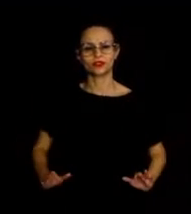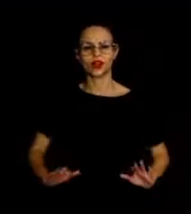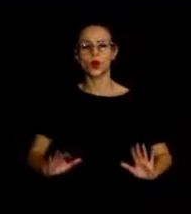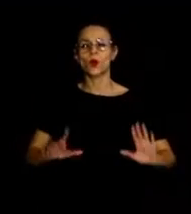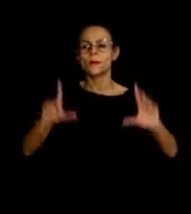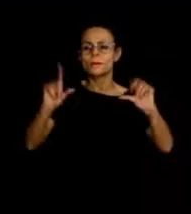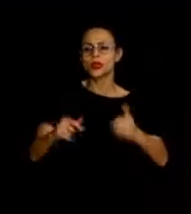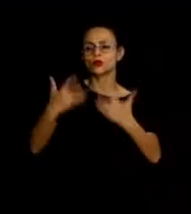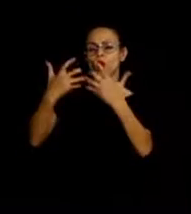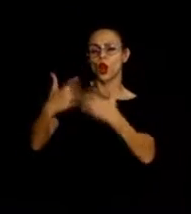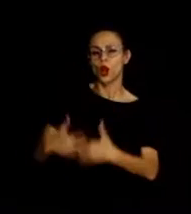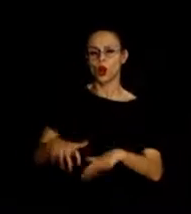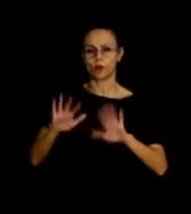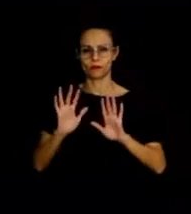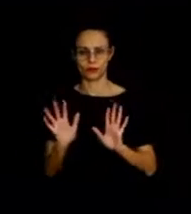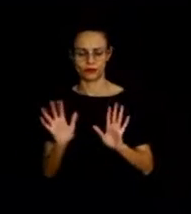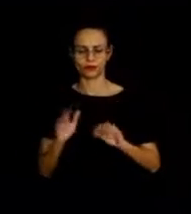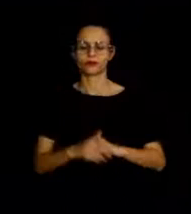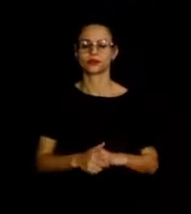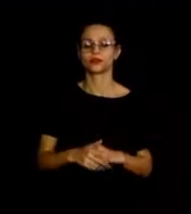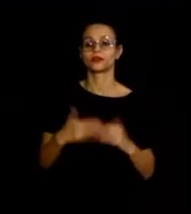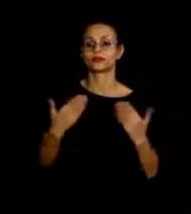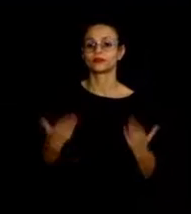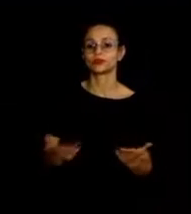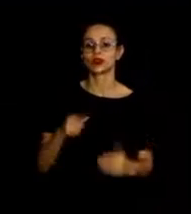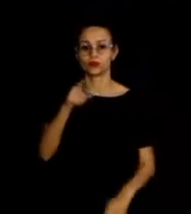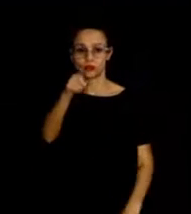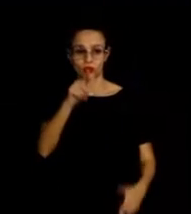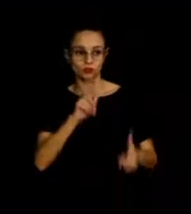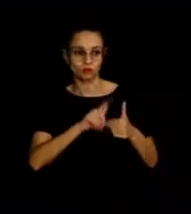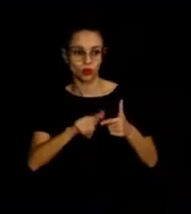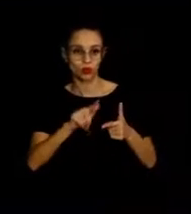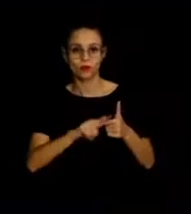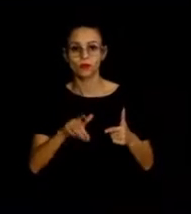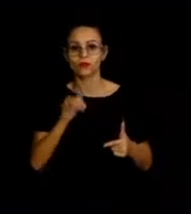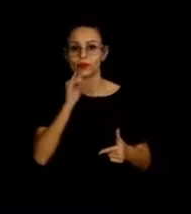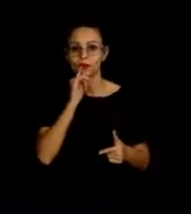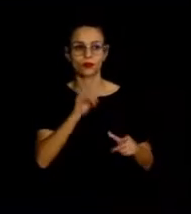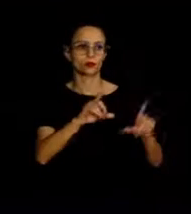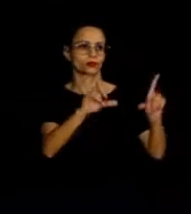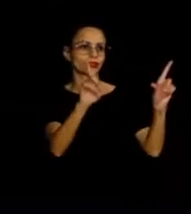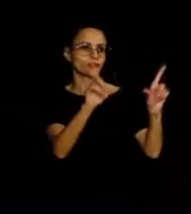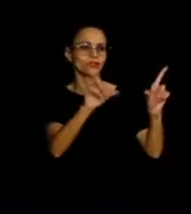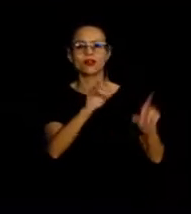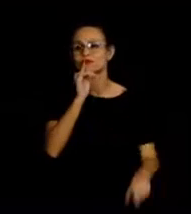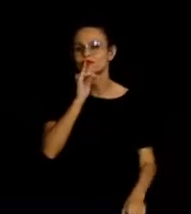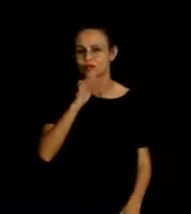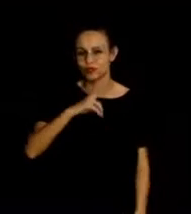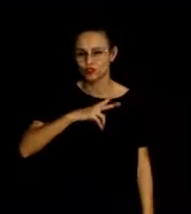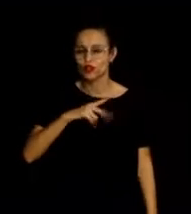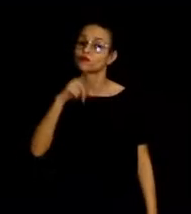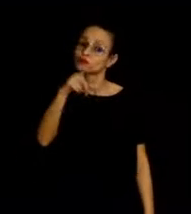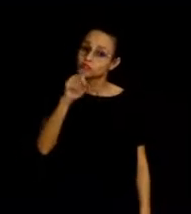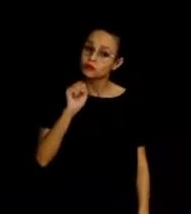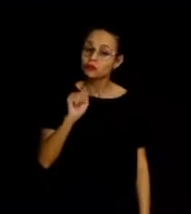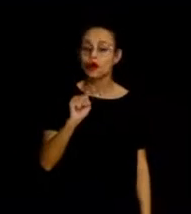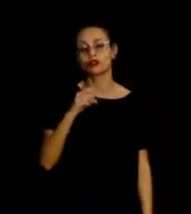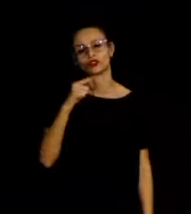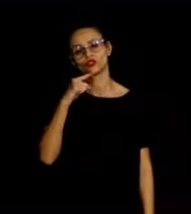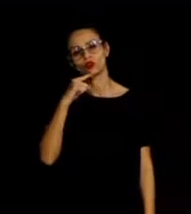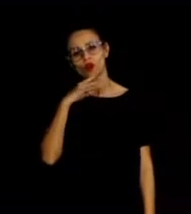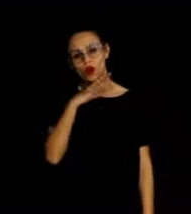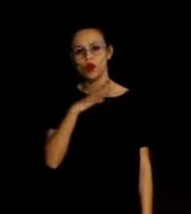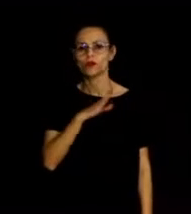complexidade Então você teve um problema com a TV a cabo por exemplo você pode obviamente